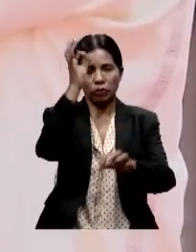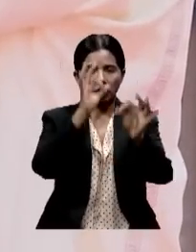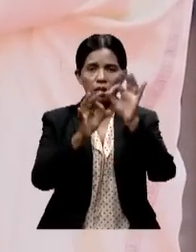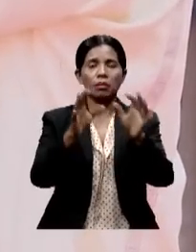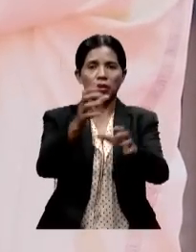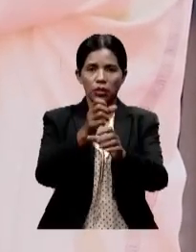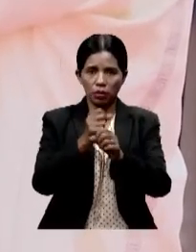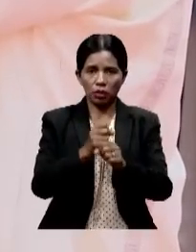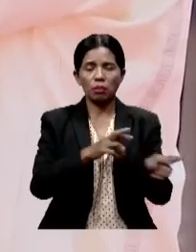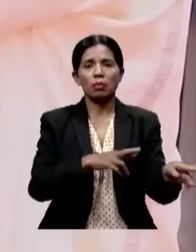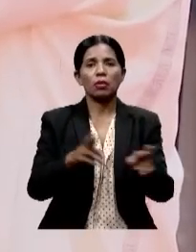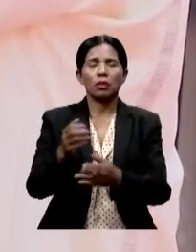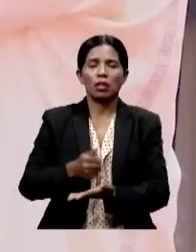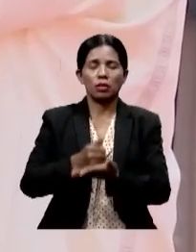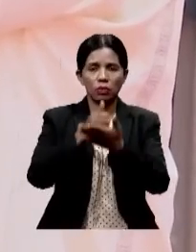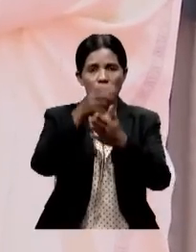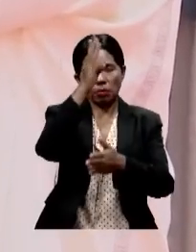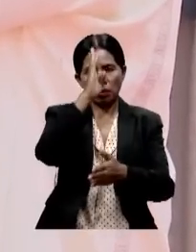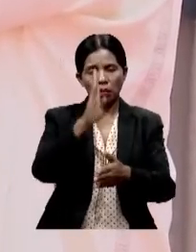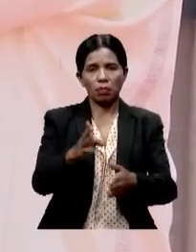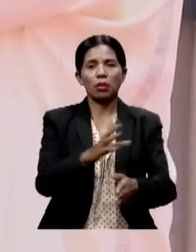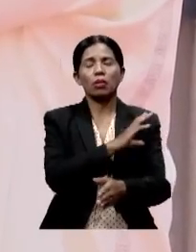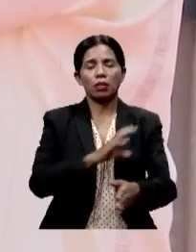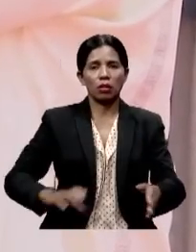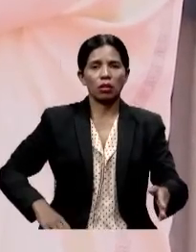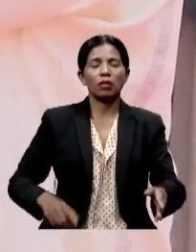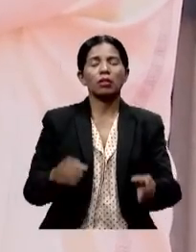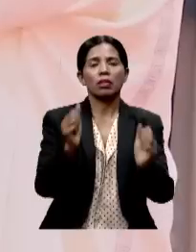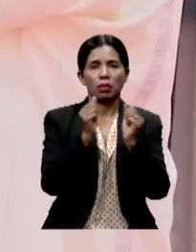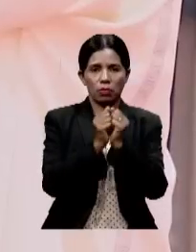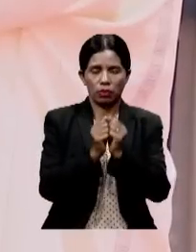pronto servir Maroma que nos rani lhe use missão sagrada, né.